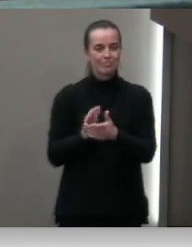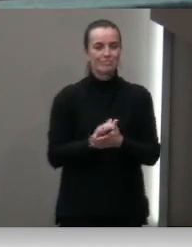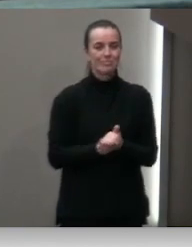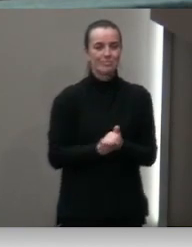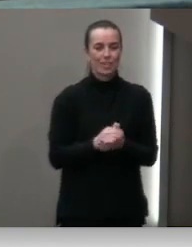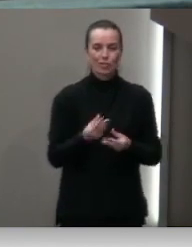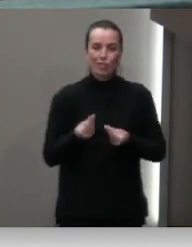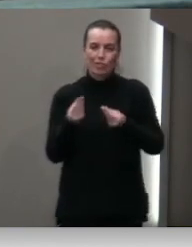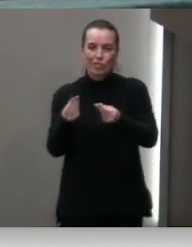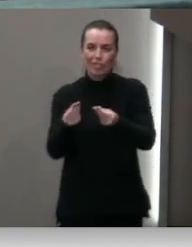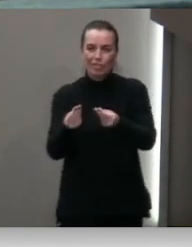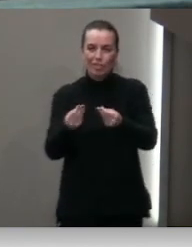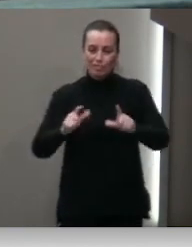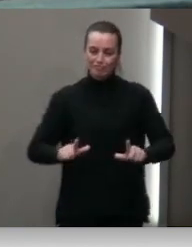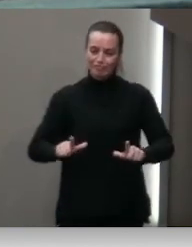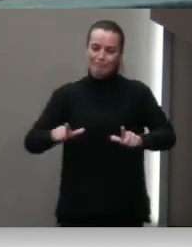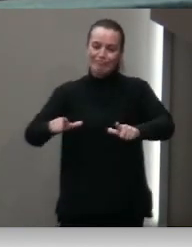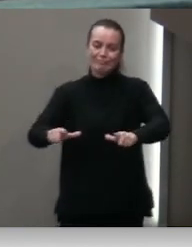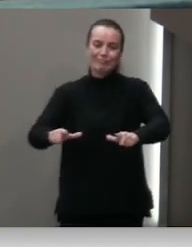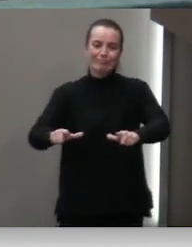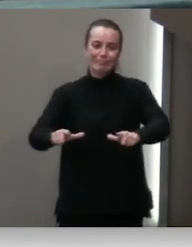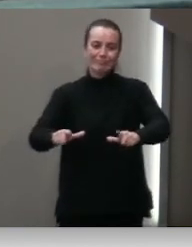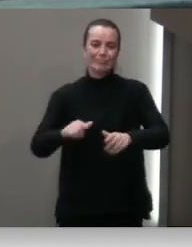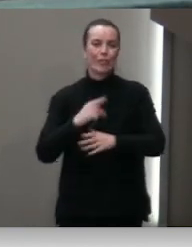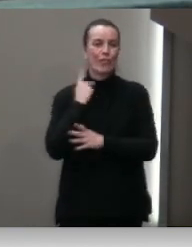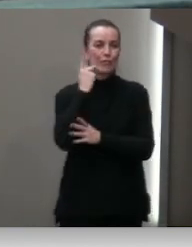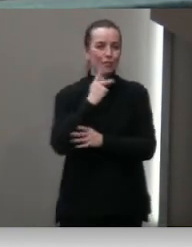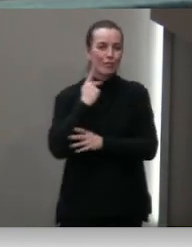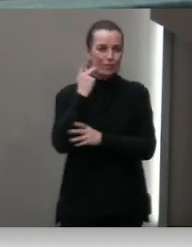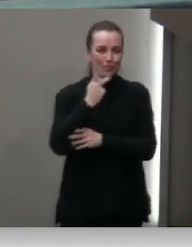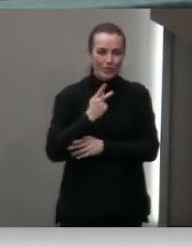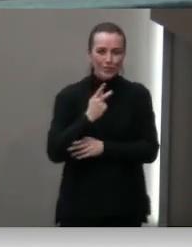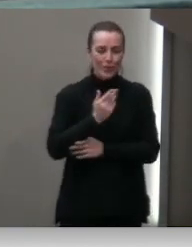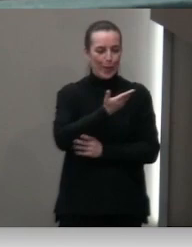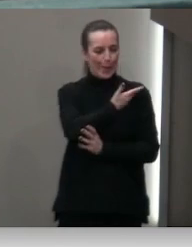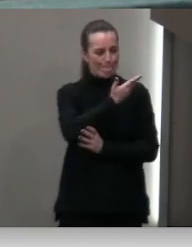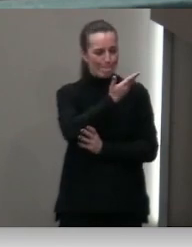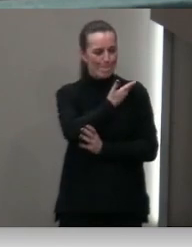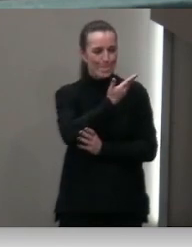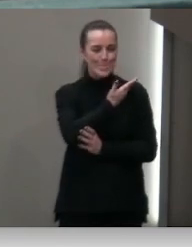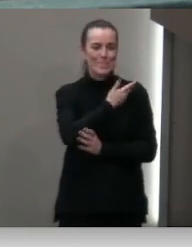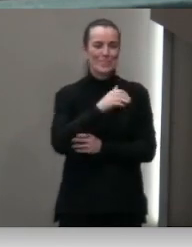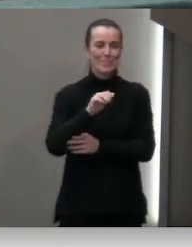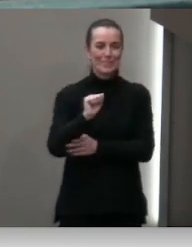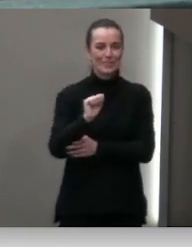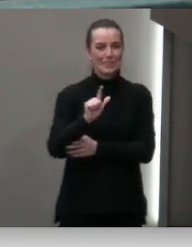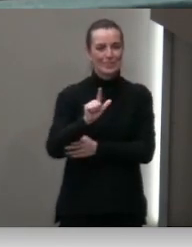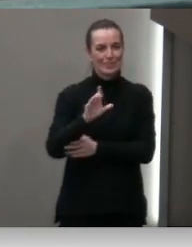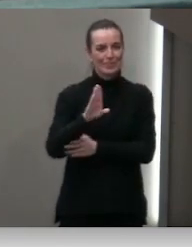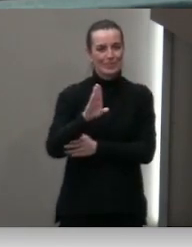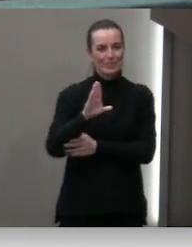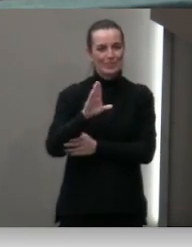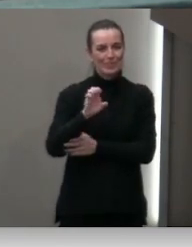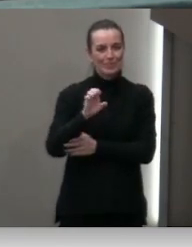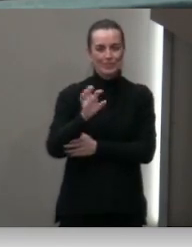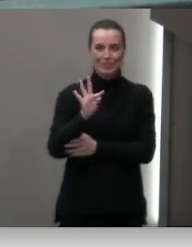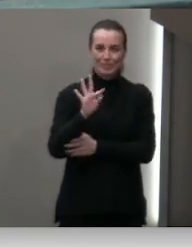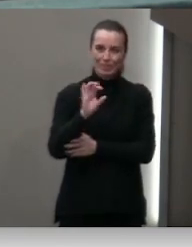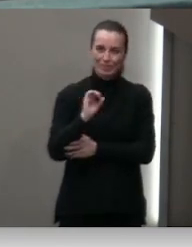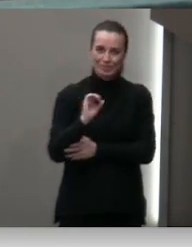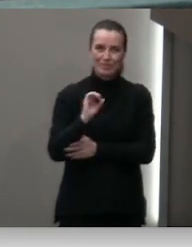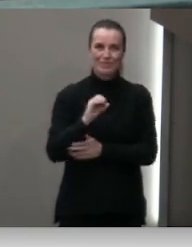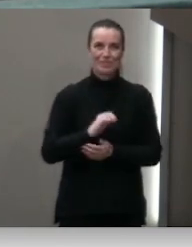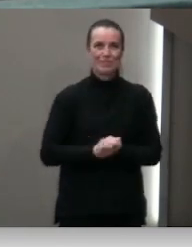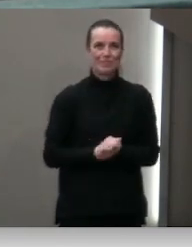concedeu ao doutor, vereador, secretário, amigo Alberto Poltronelli.